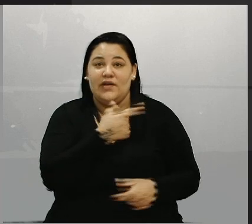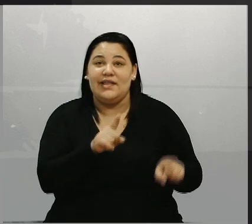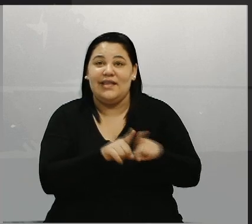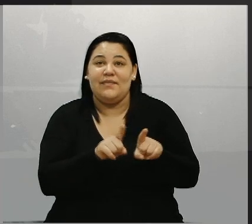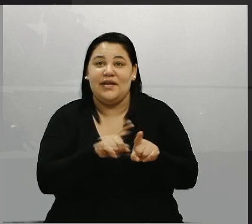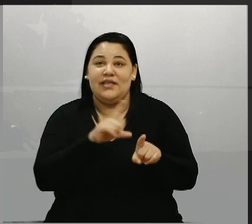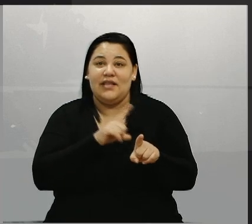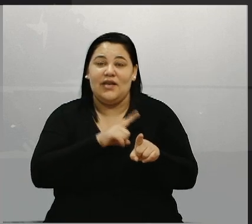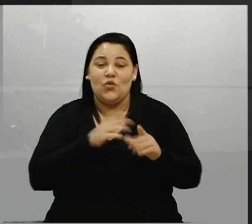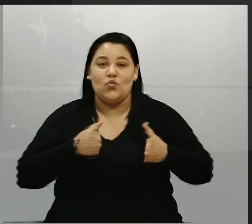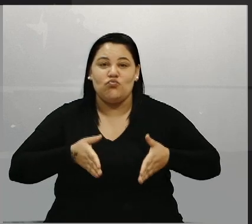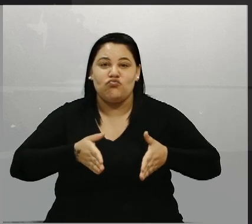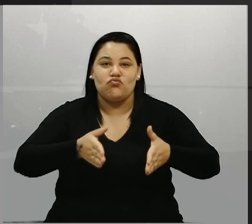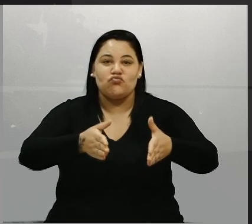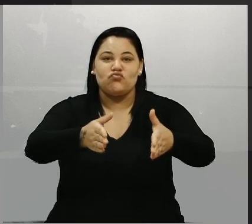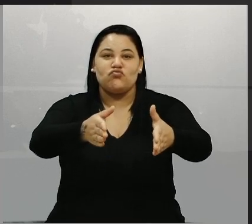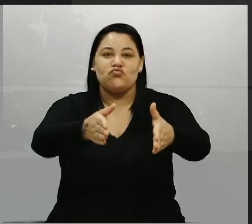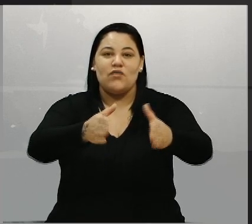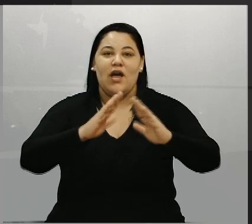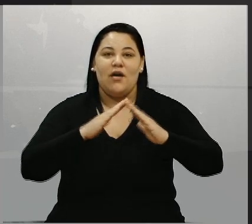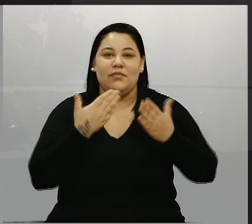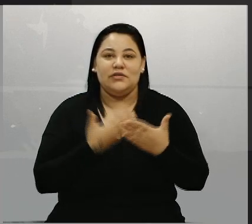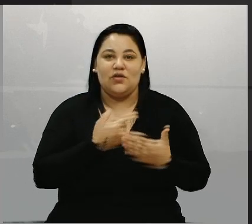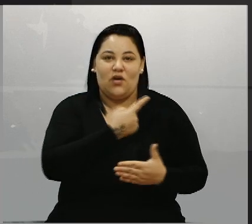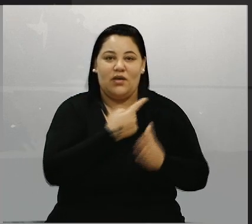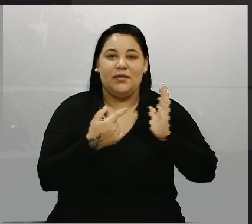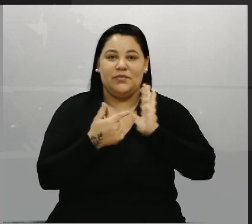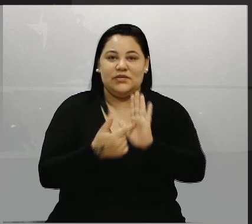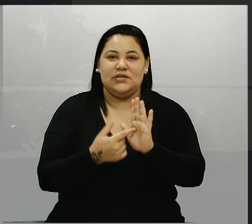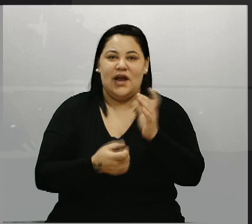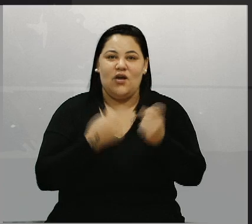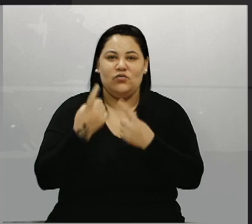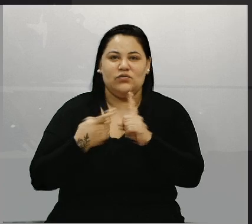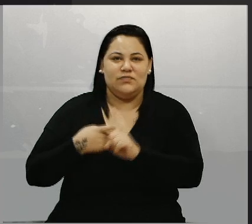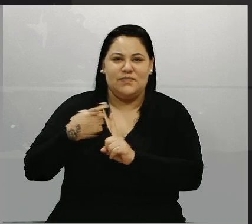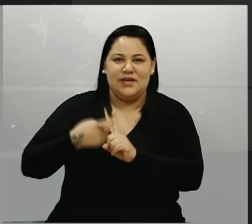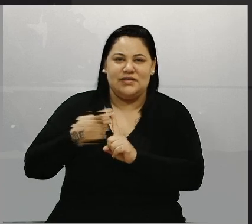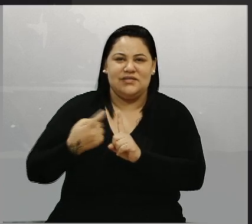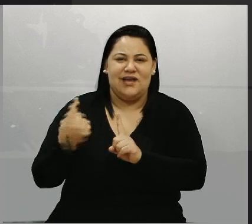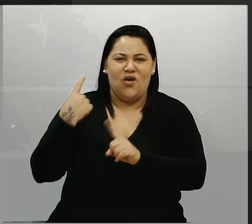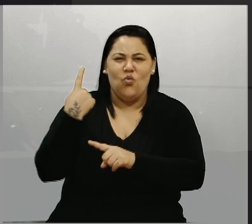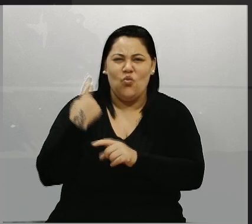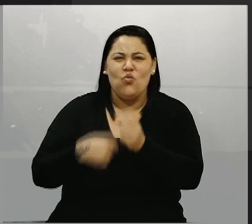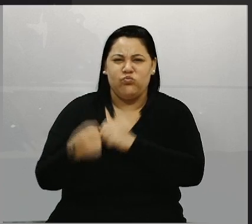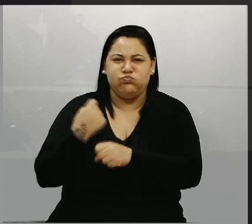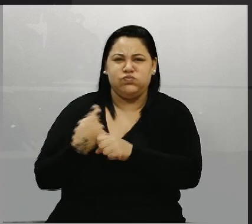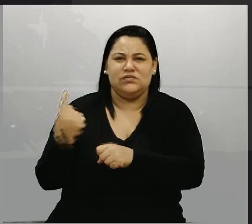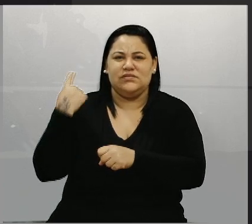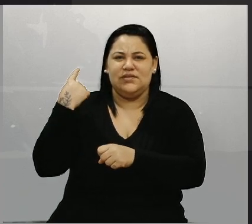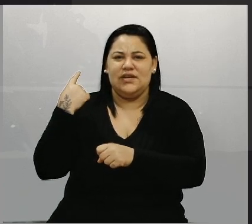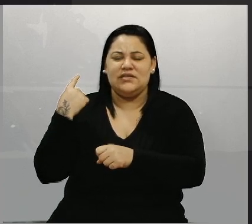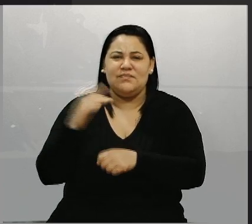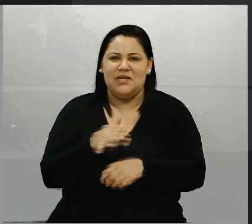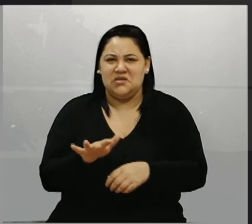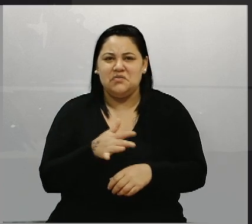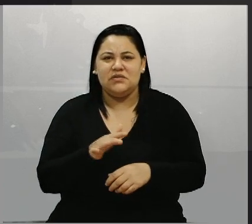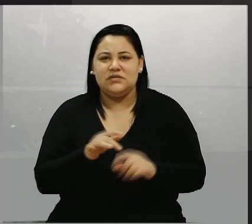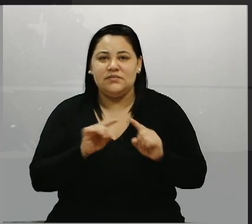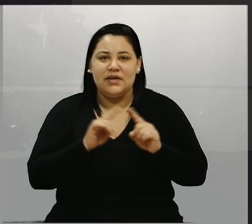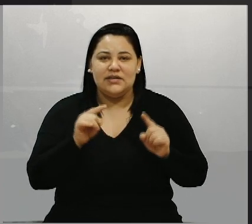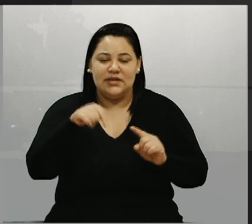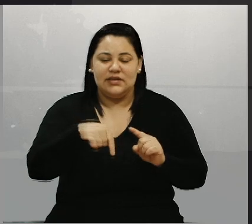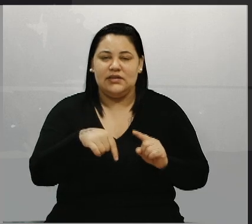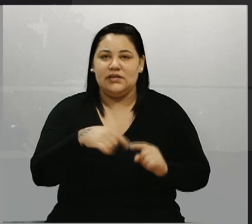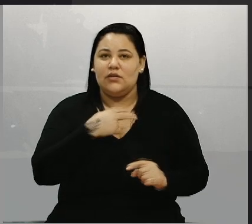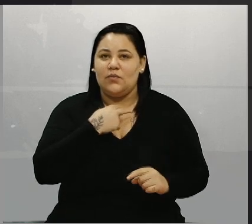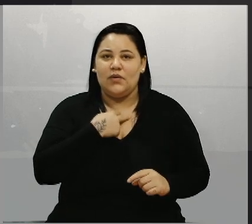parte interna. Isso é uma escola que eu trouxe para vocês há 1 ano atrás, mais ou menos, mas a gente aqui não pode cansar